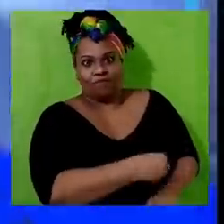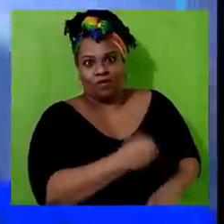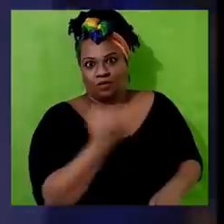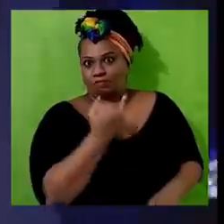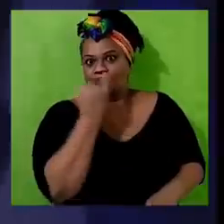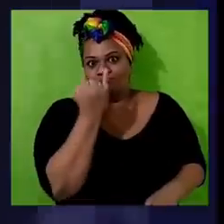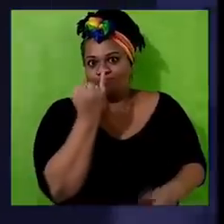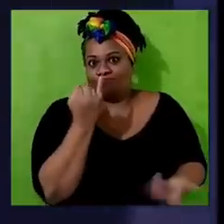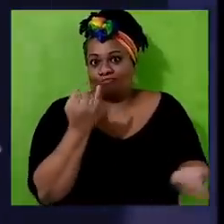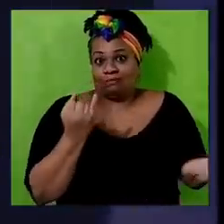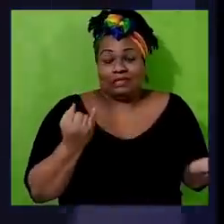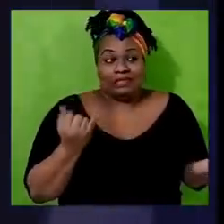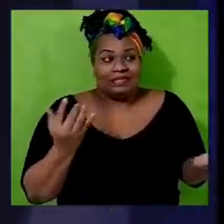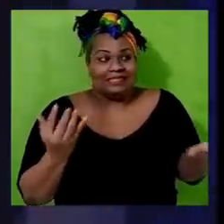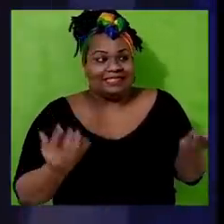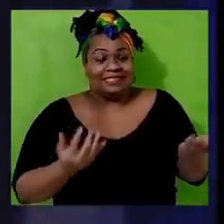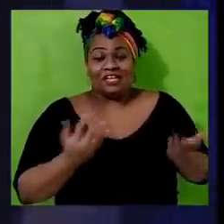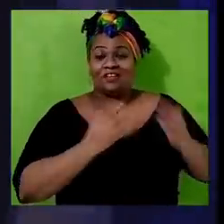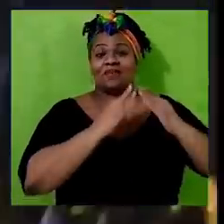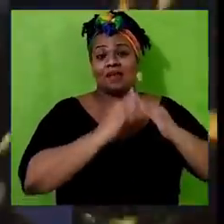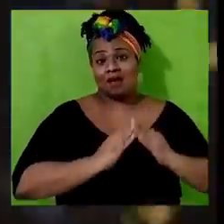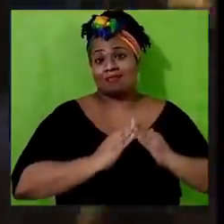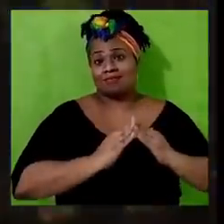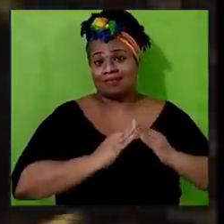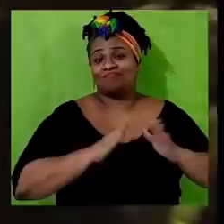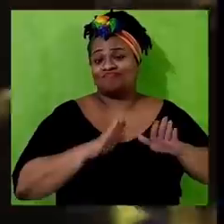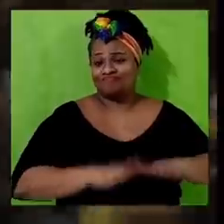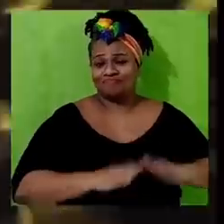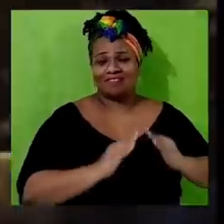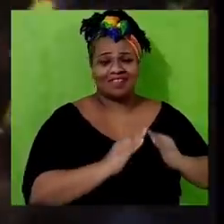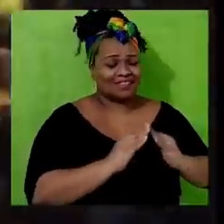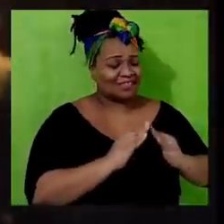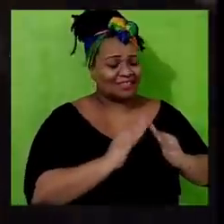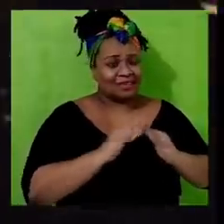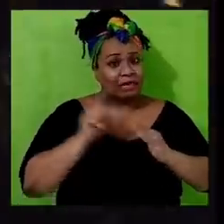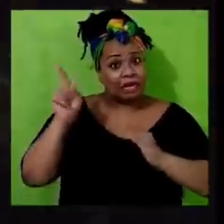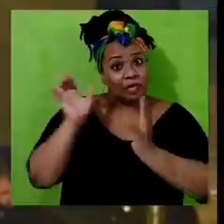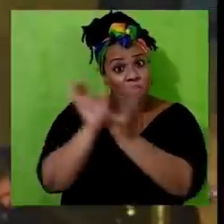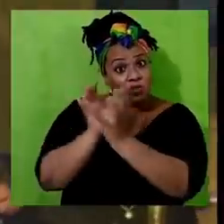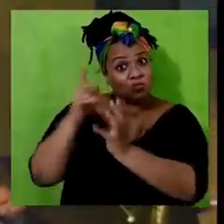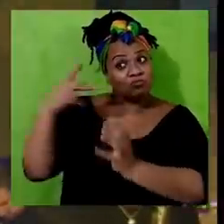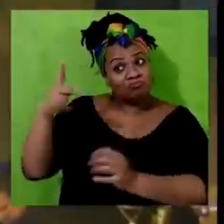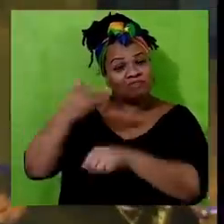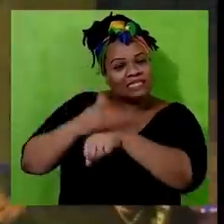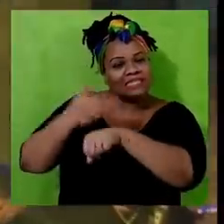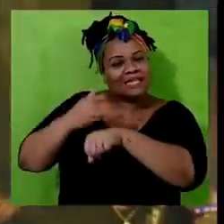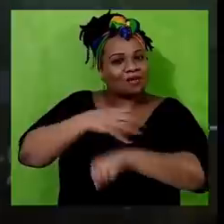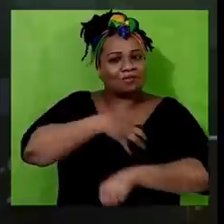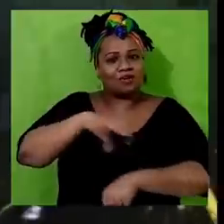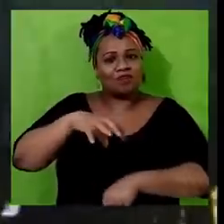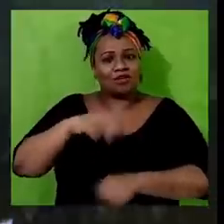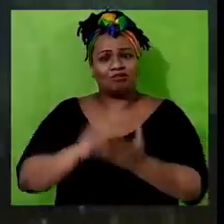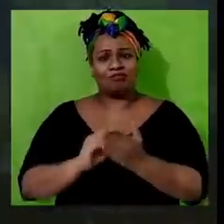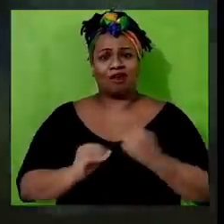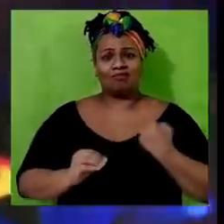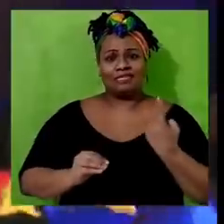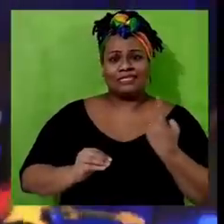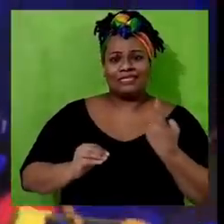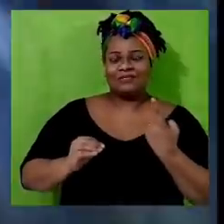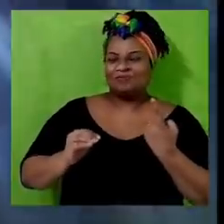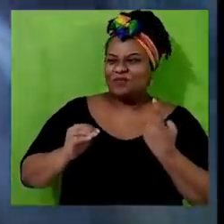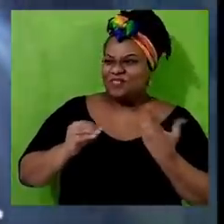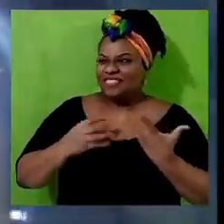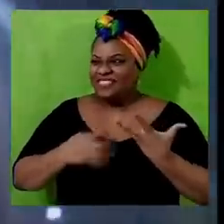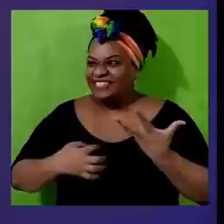Importa. Então, como não teve, eu fiquei em casa, os meninos ensaiaram em Salvador sem mim, tô